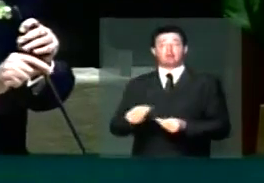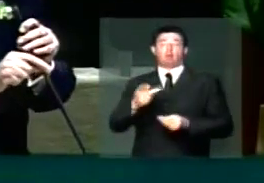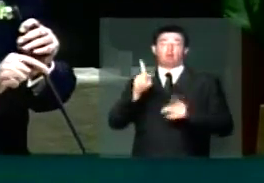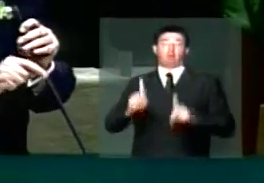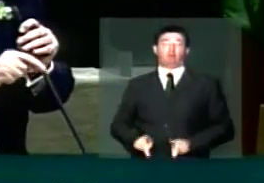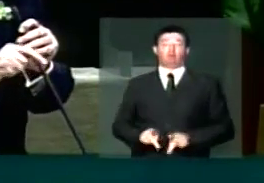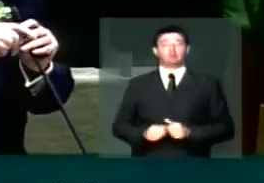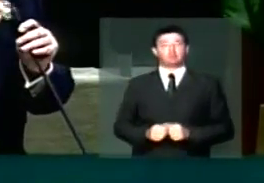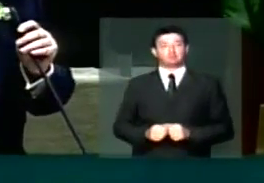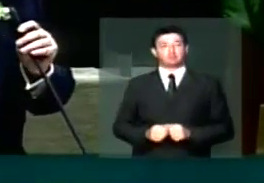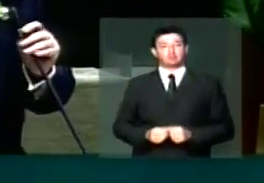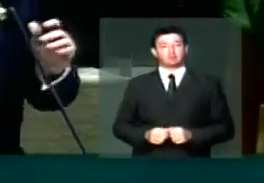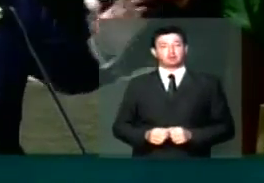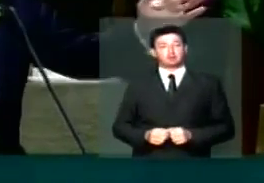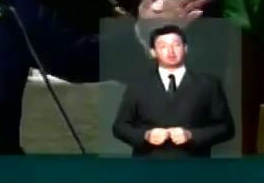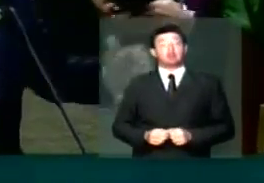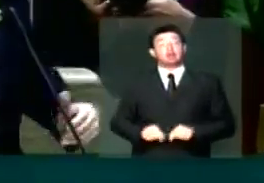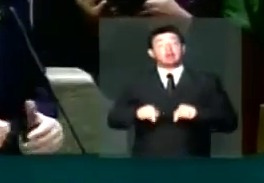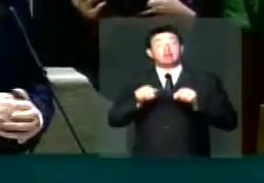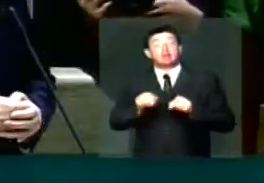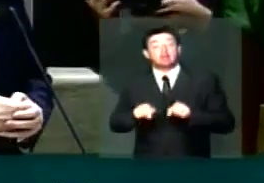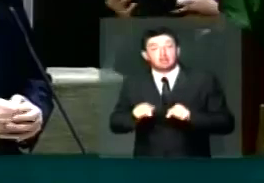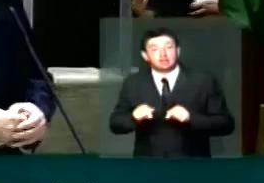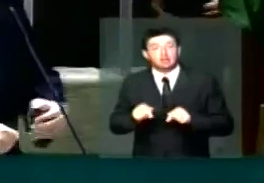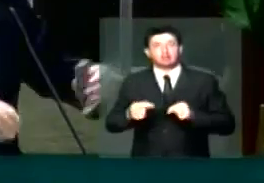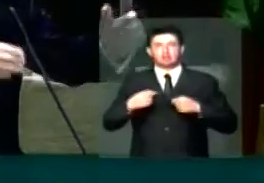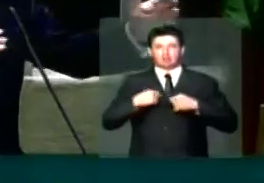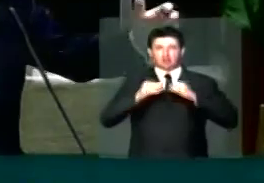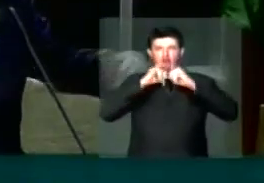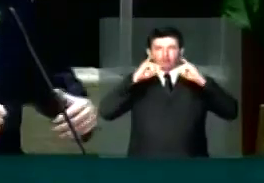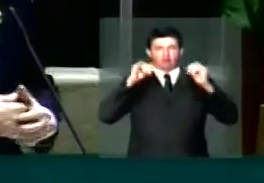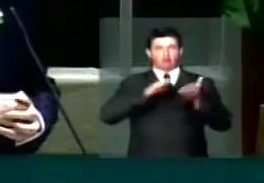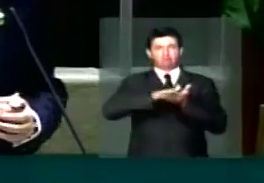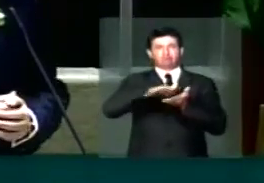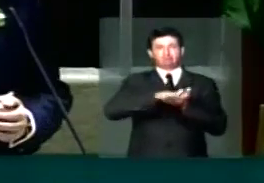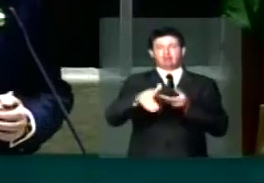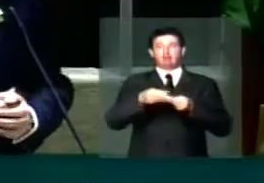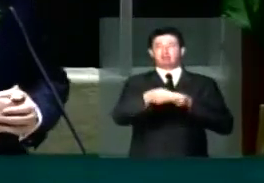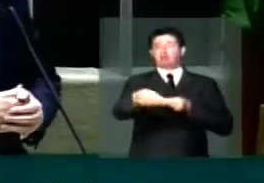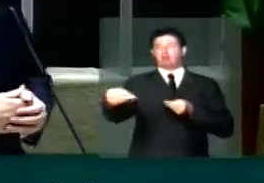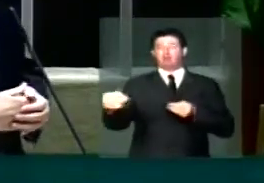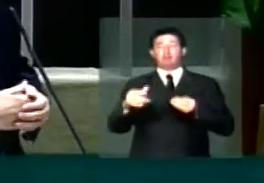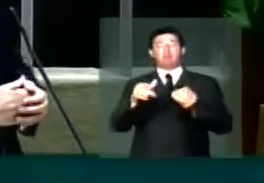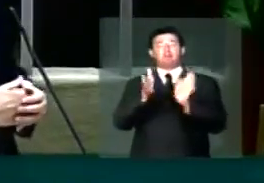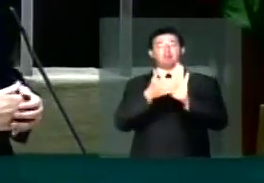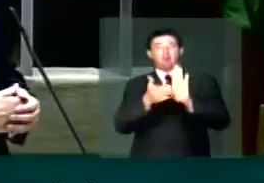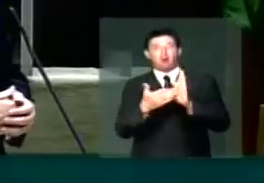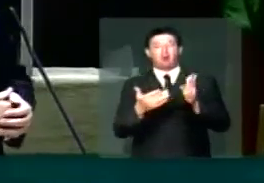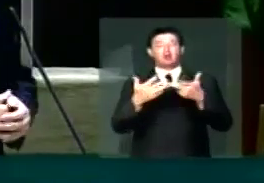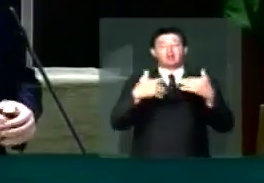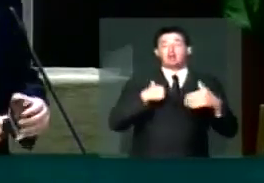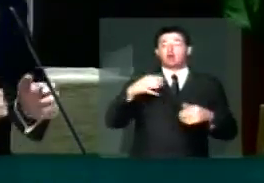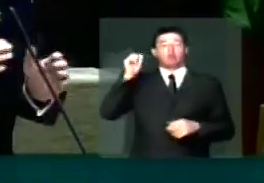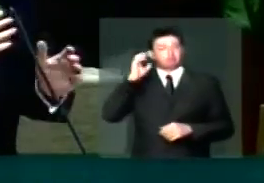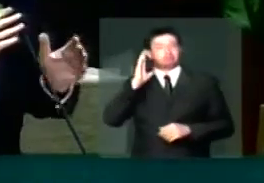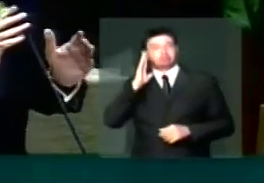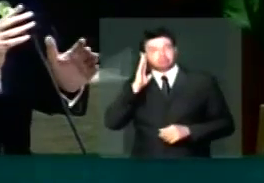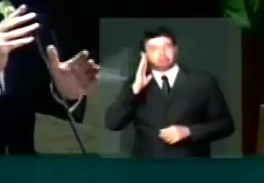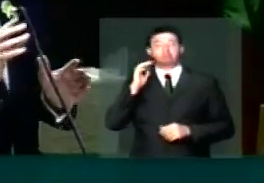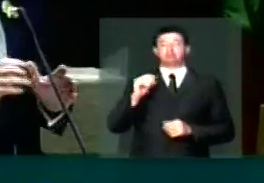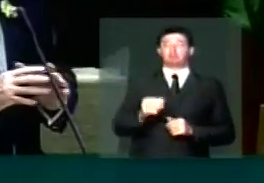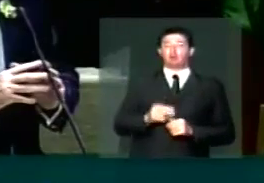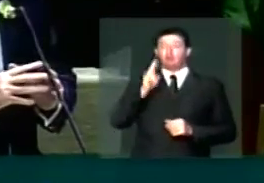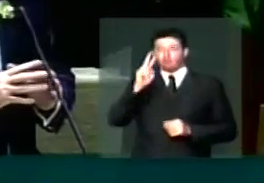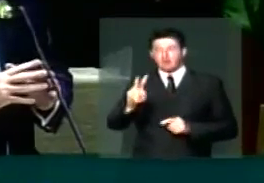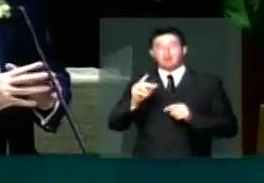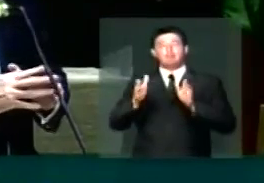isso, eu divulguei um decálogo de propostas, tive a oportunidade de debater, ouvir, escutar, mas